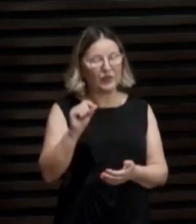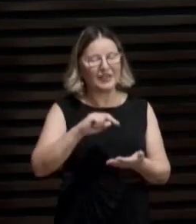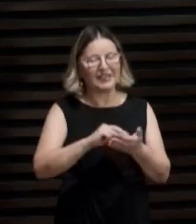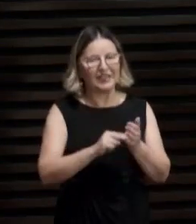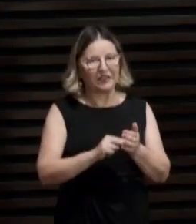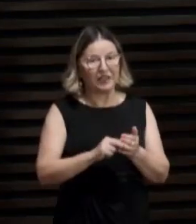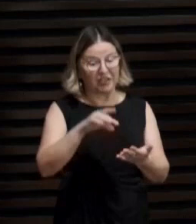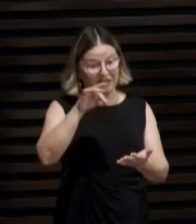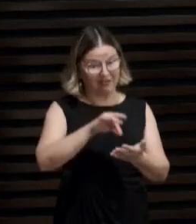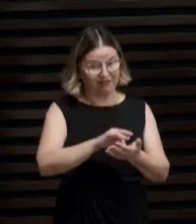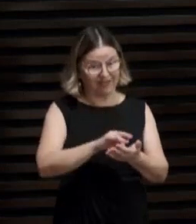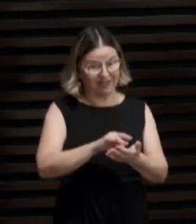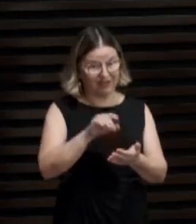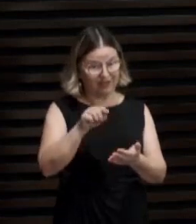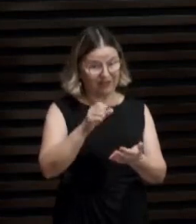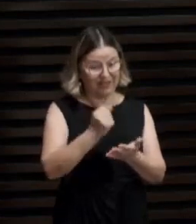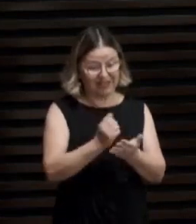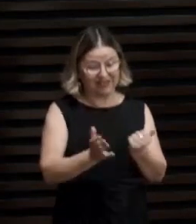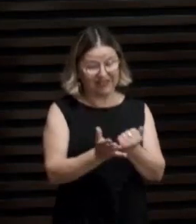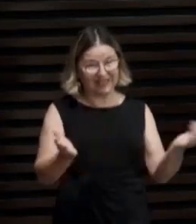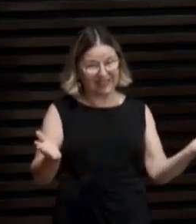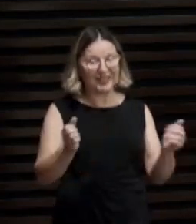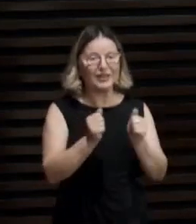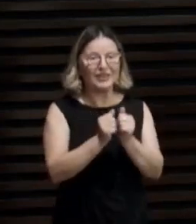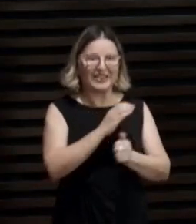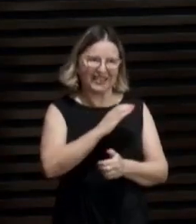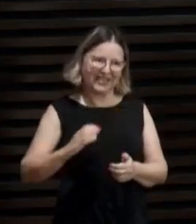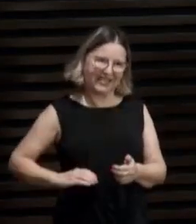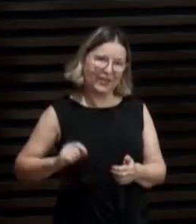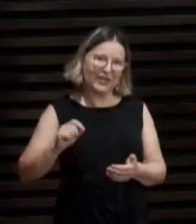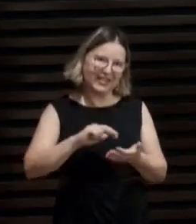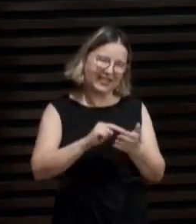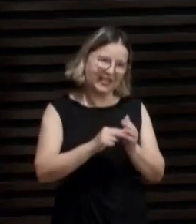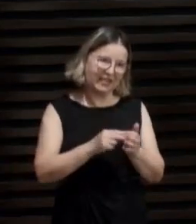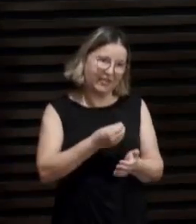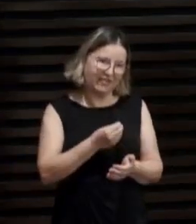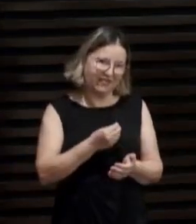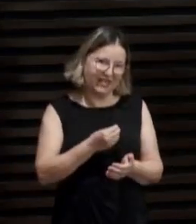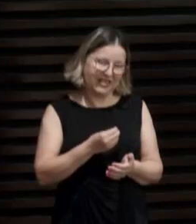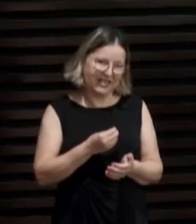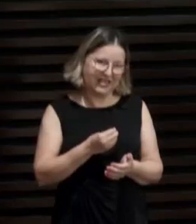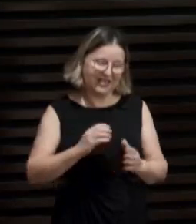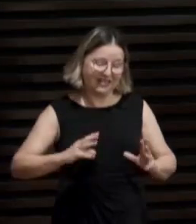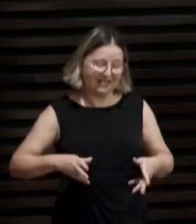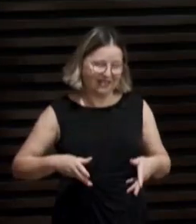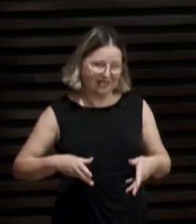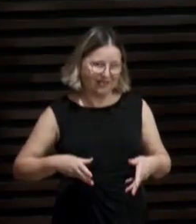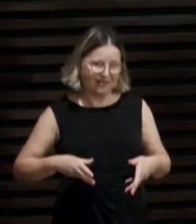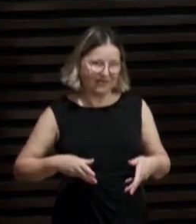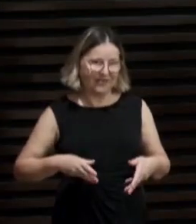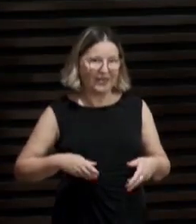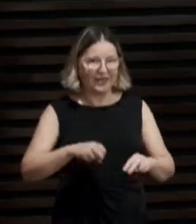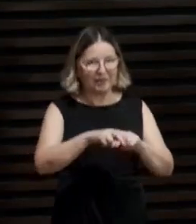Cristo? O que significa viver a vida que nós temos na carne pela fé no Filho de Deus, que